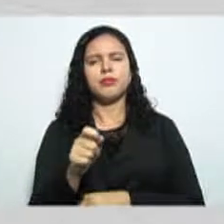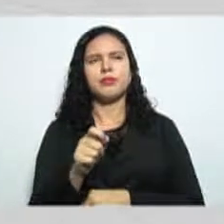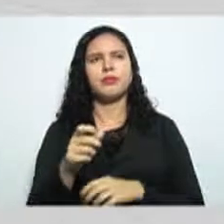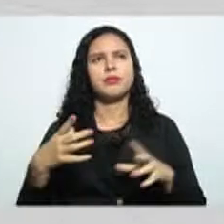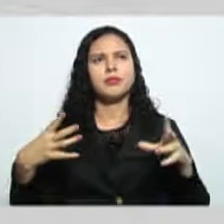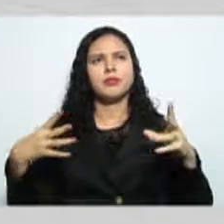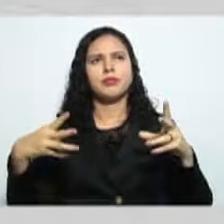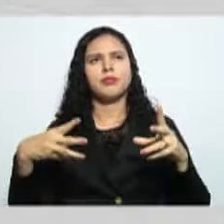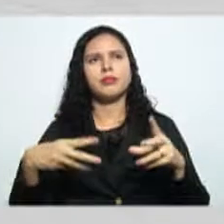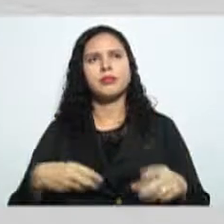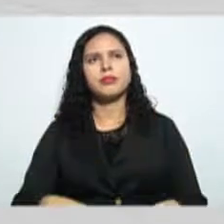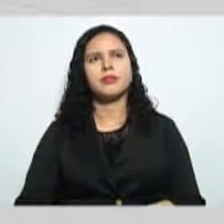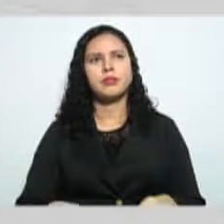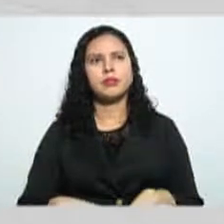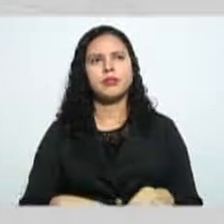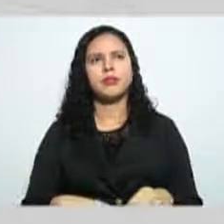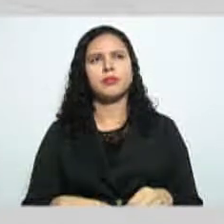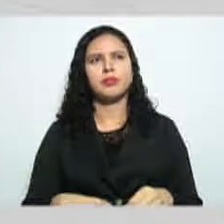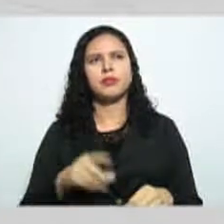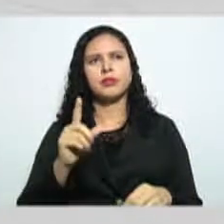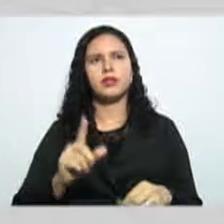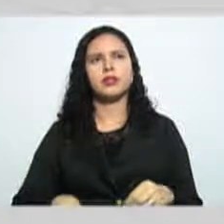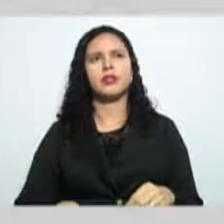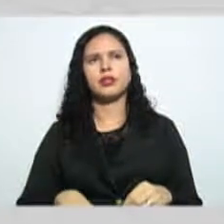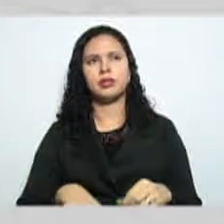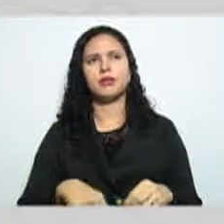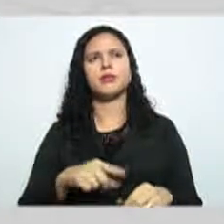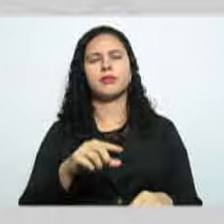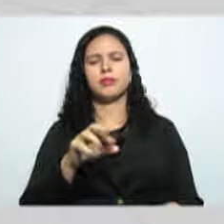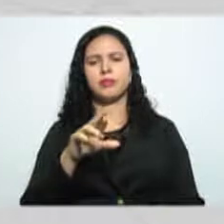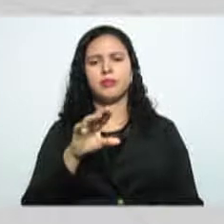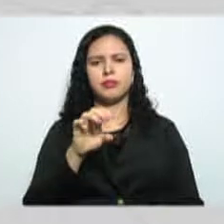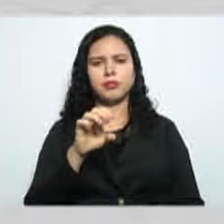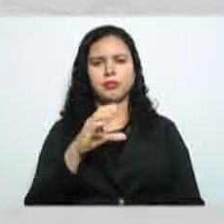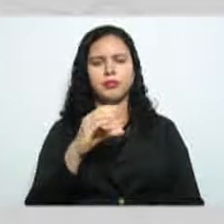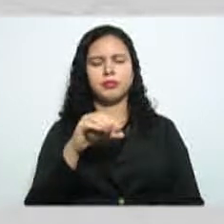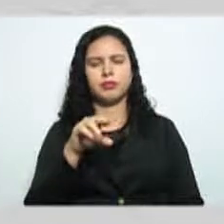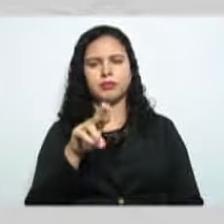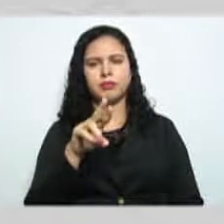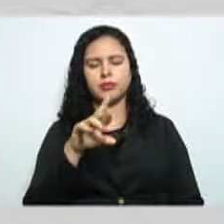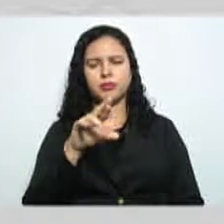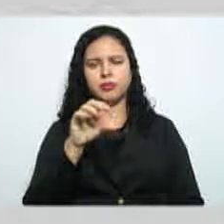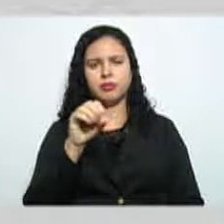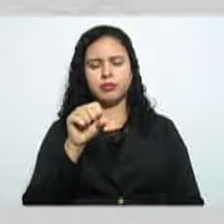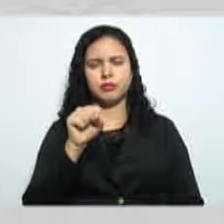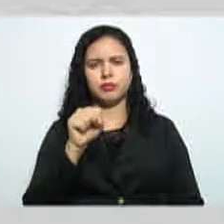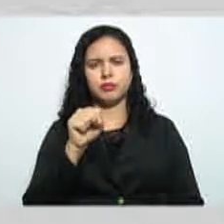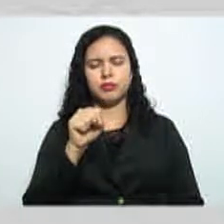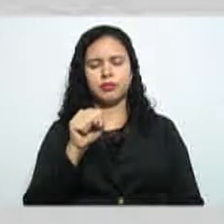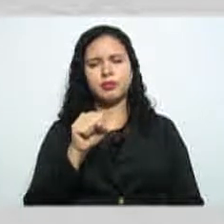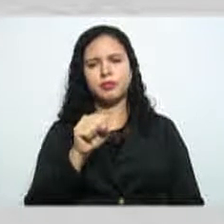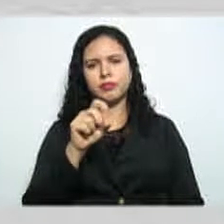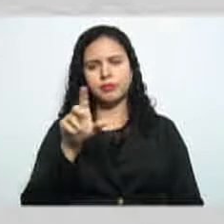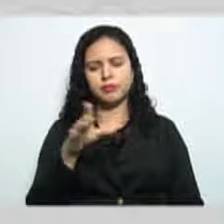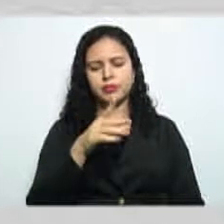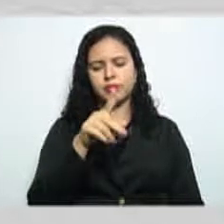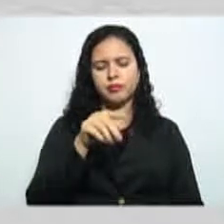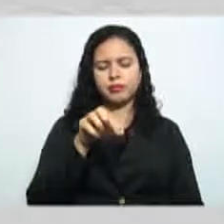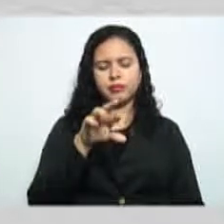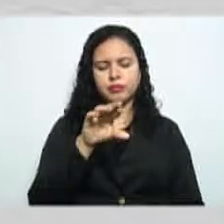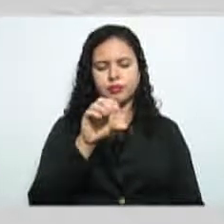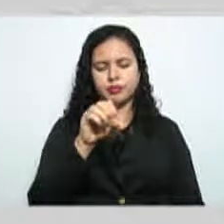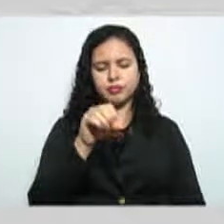todos, gente, são os recursos produtivos, são os recursos que nós usamos para produzir as coisas na nossa